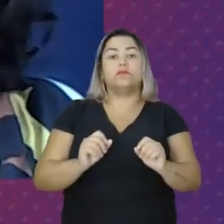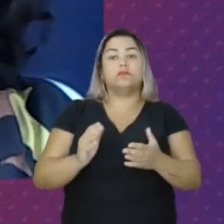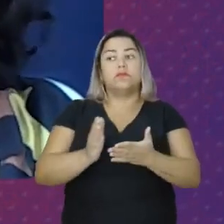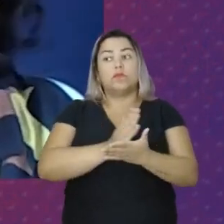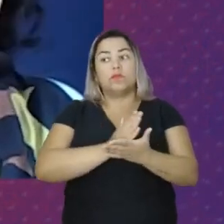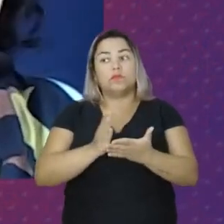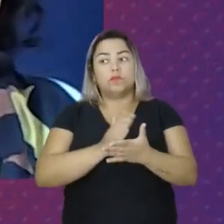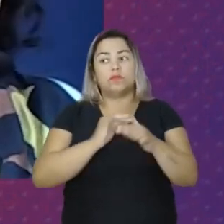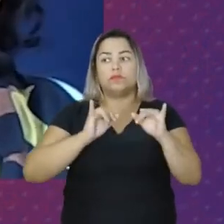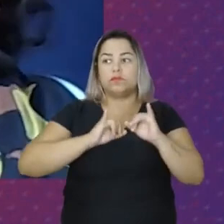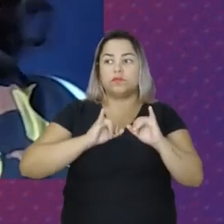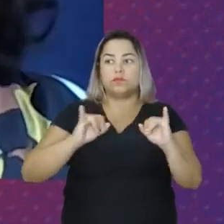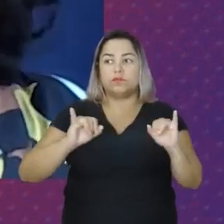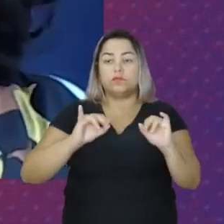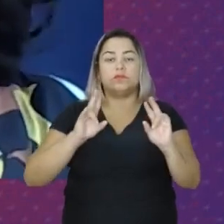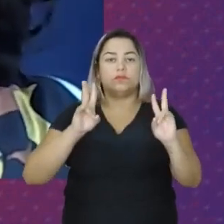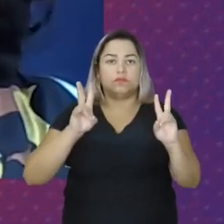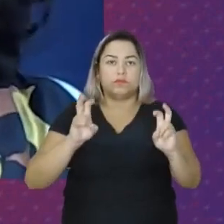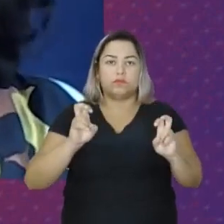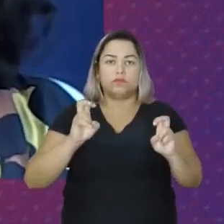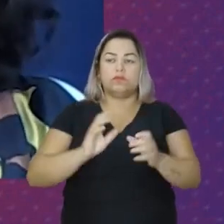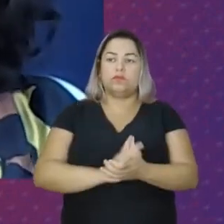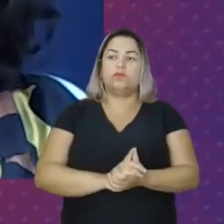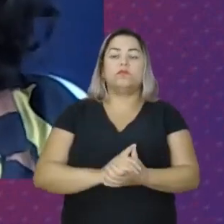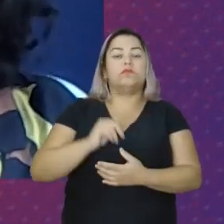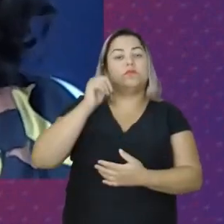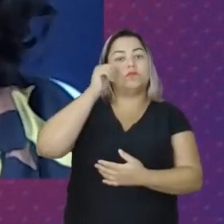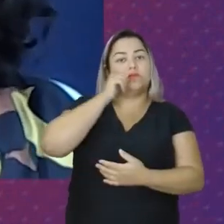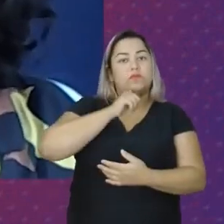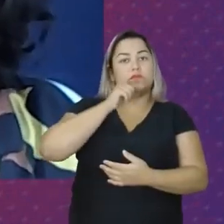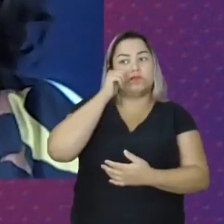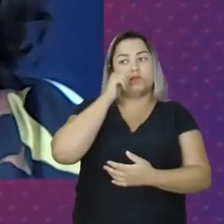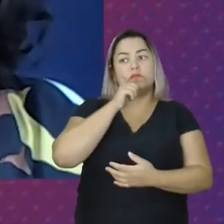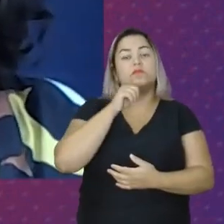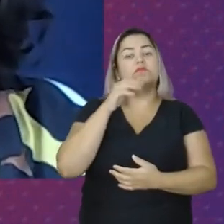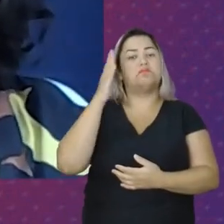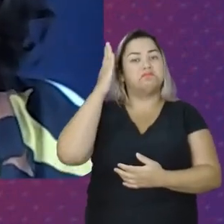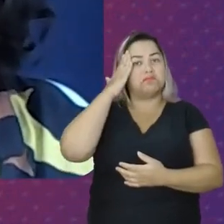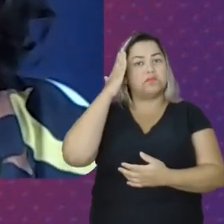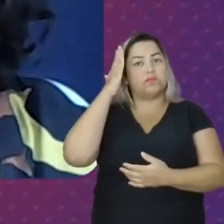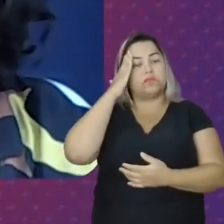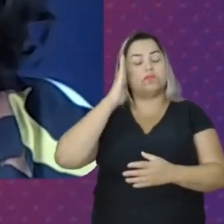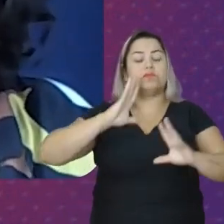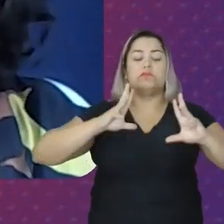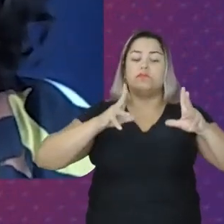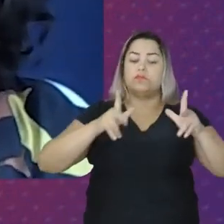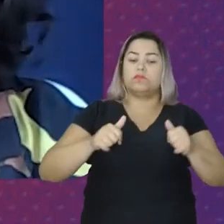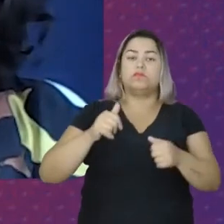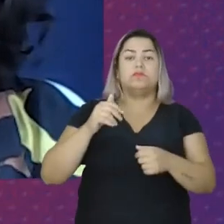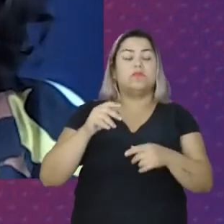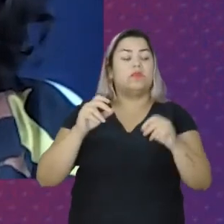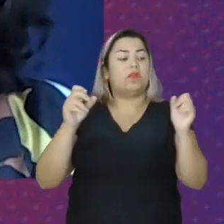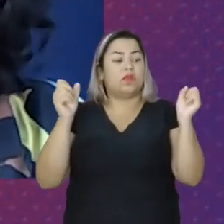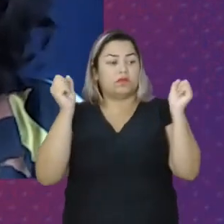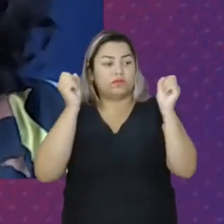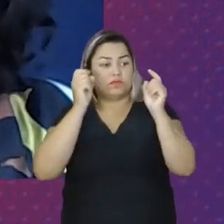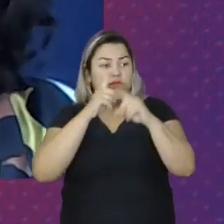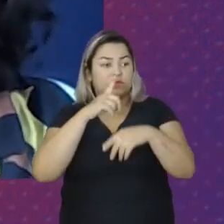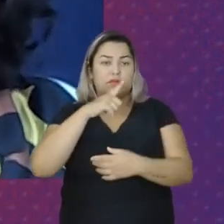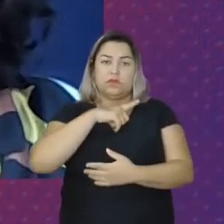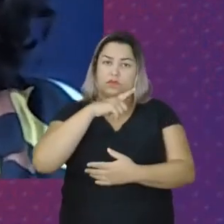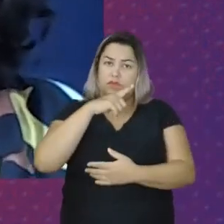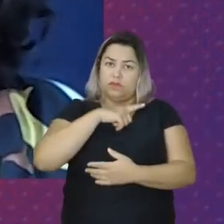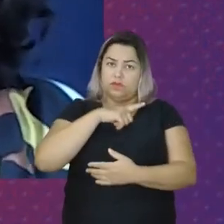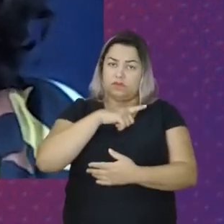algumas informações. Como mulher, nós sabemos todas as dificuldades que